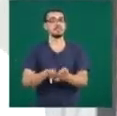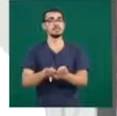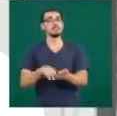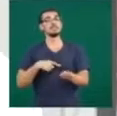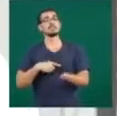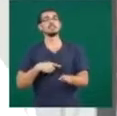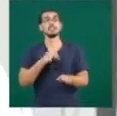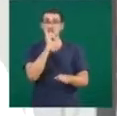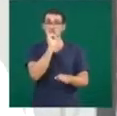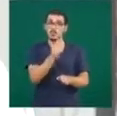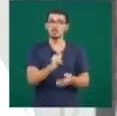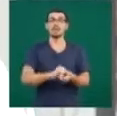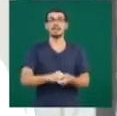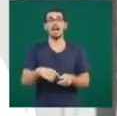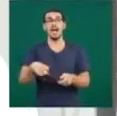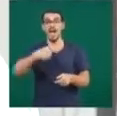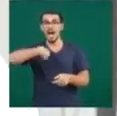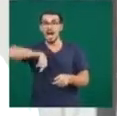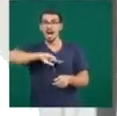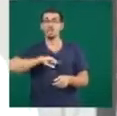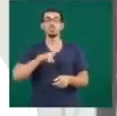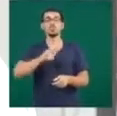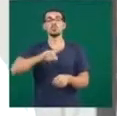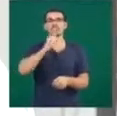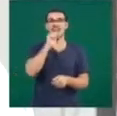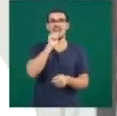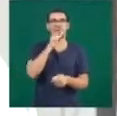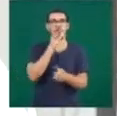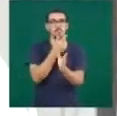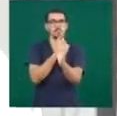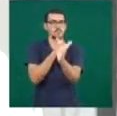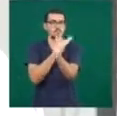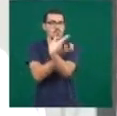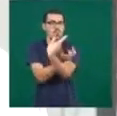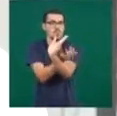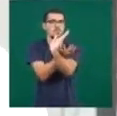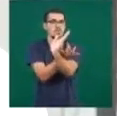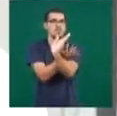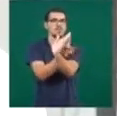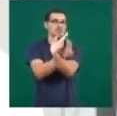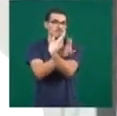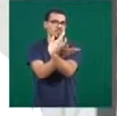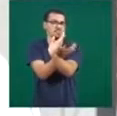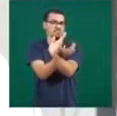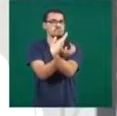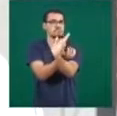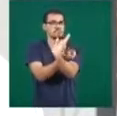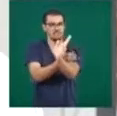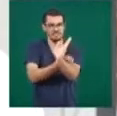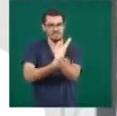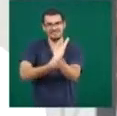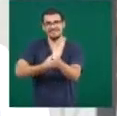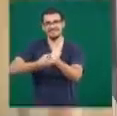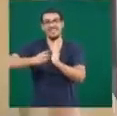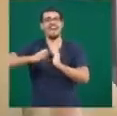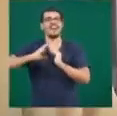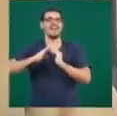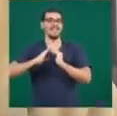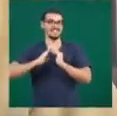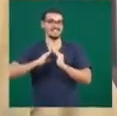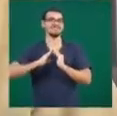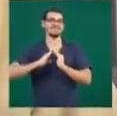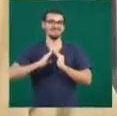energia elétrica, a gente aproveita a água que está passando ali atrás para resfriar em alguma aplicação doméstica.